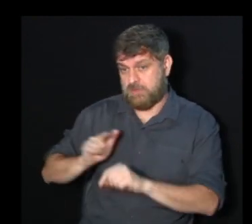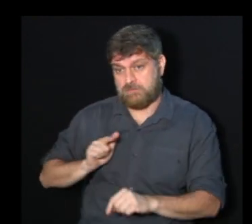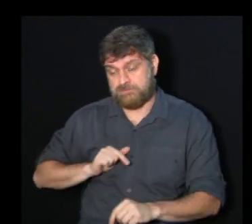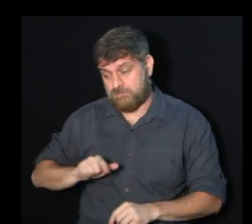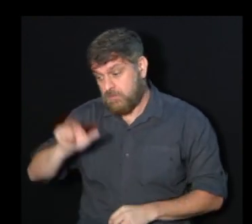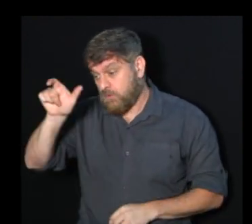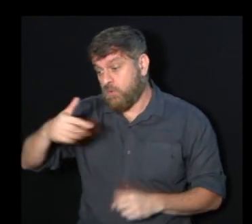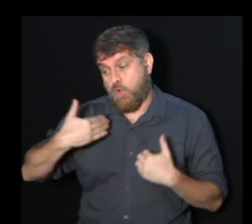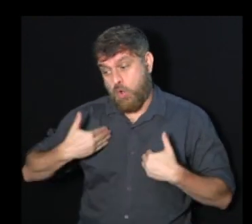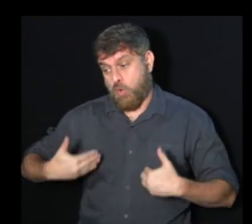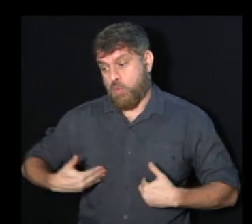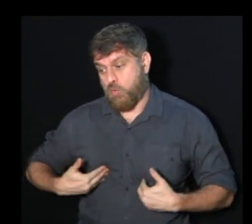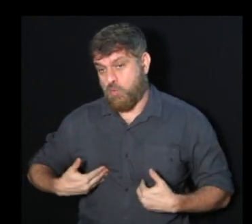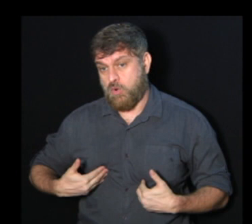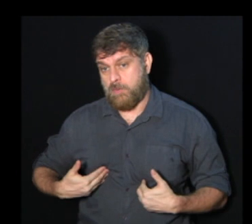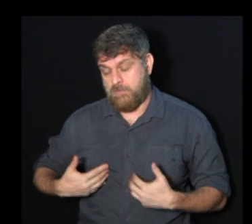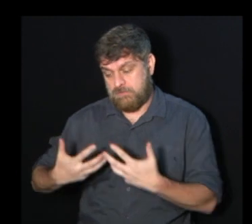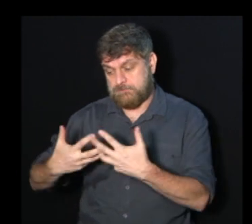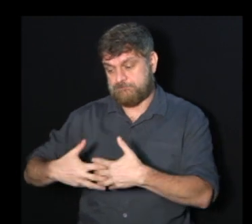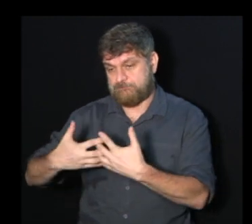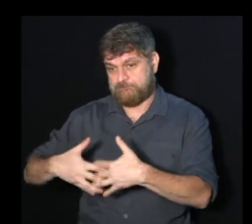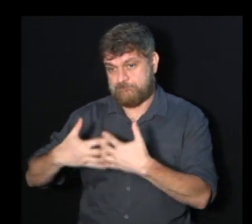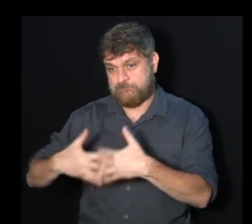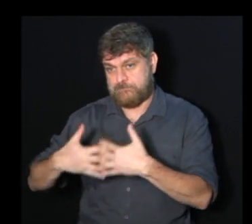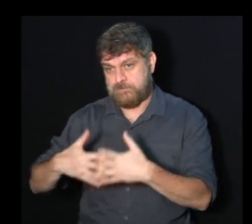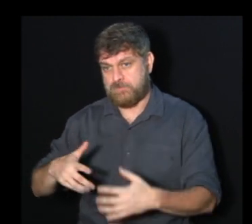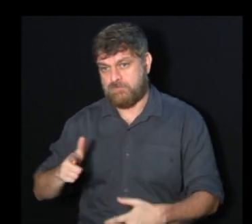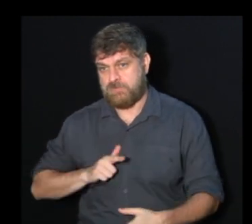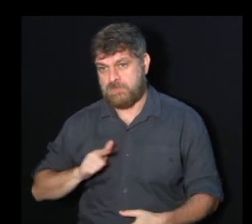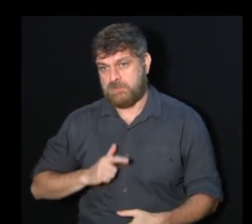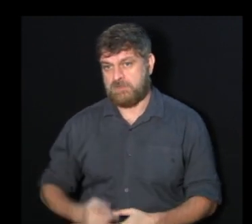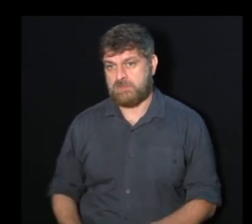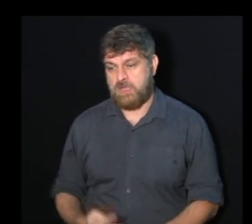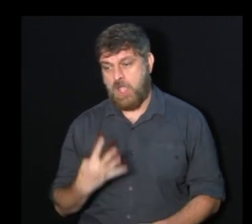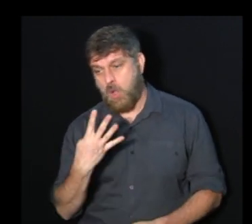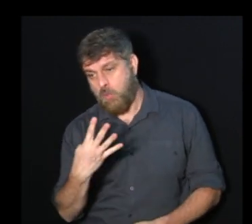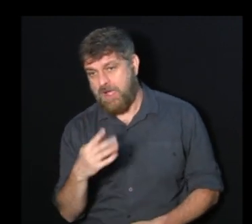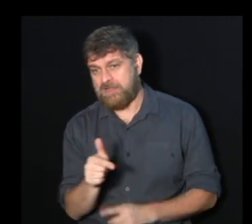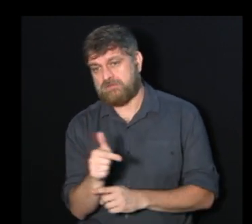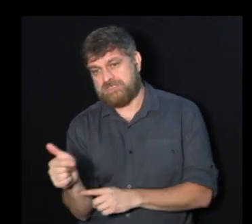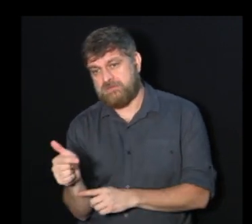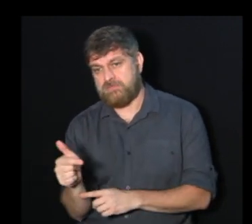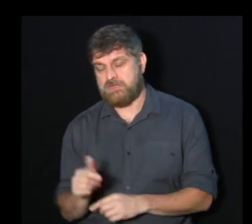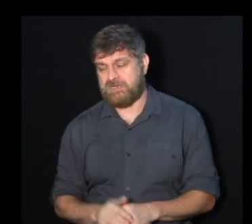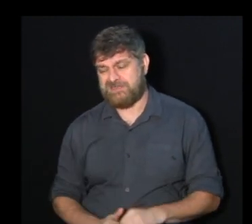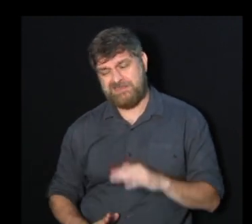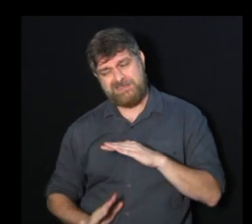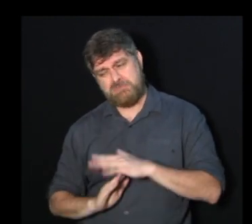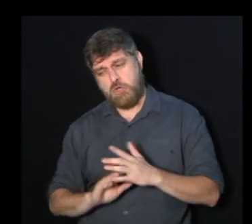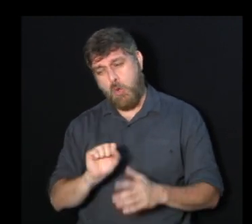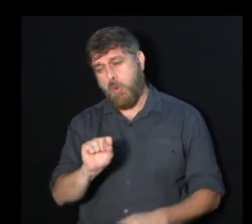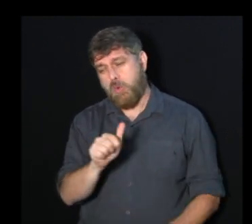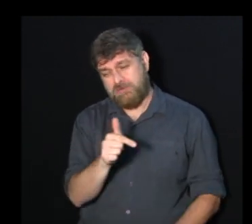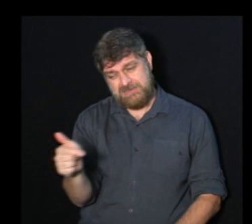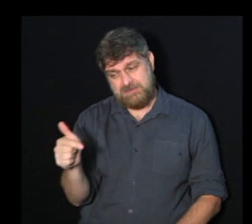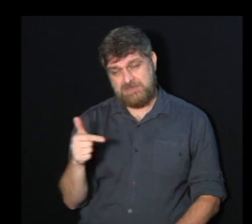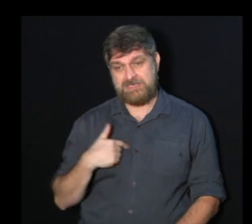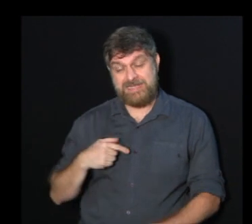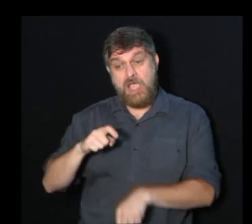resposta fisiológica do seu corpo é de 4 a 6 semanas, de 6 a 8 semanas,